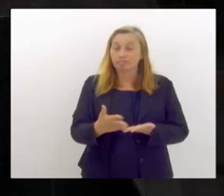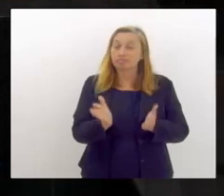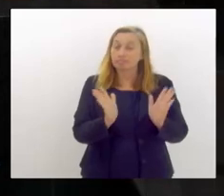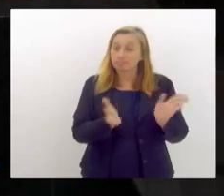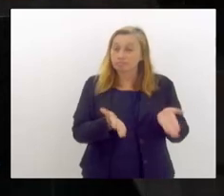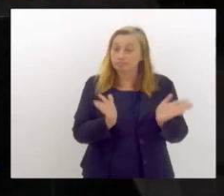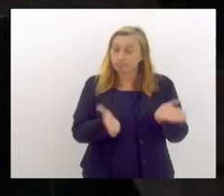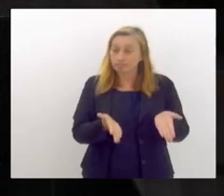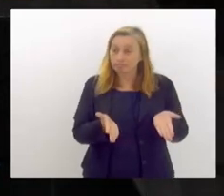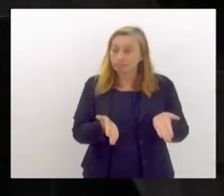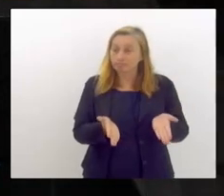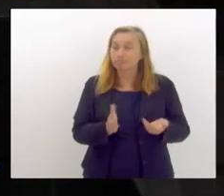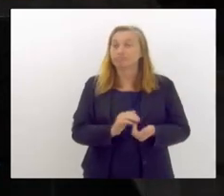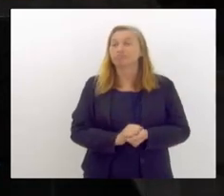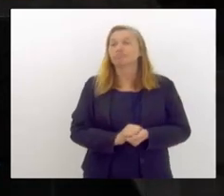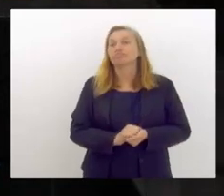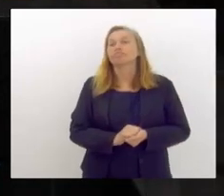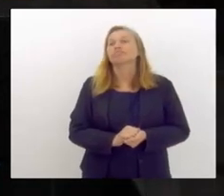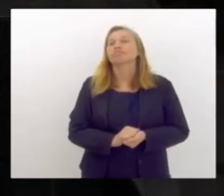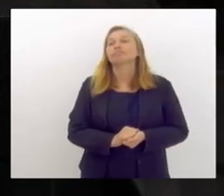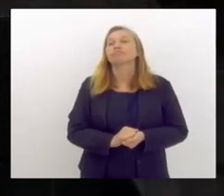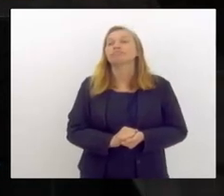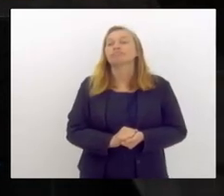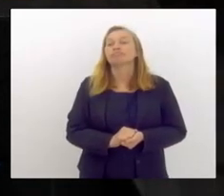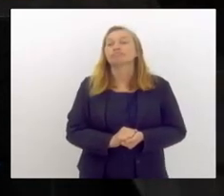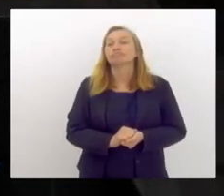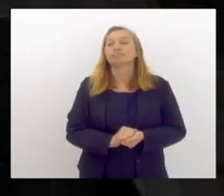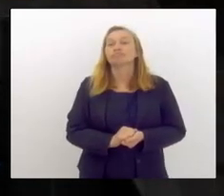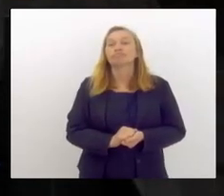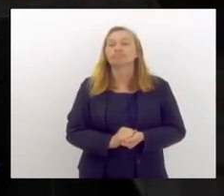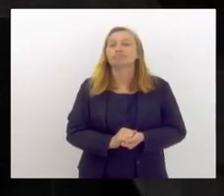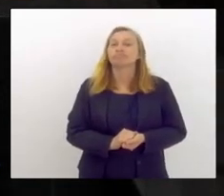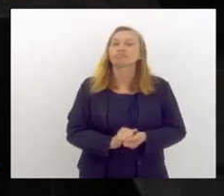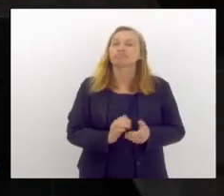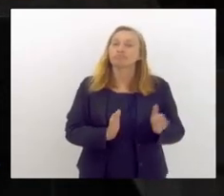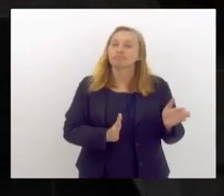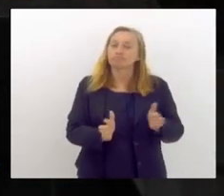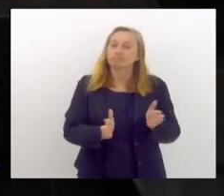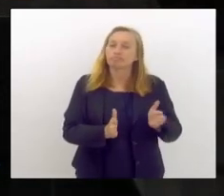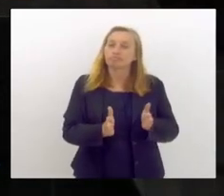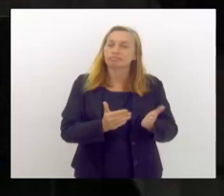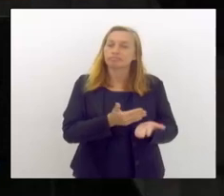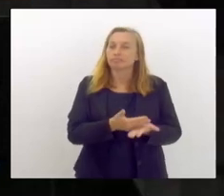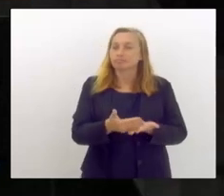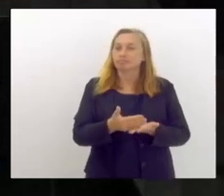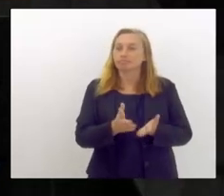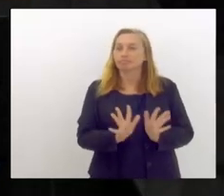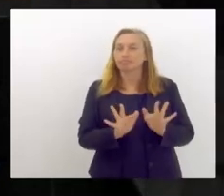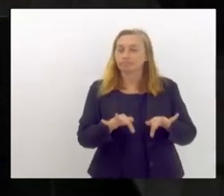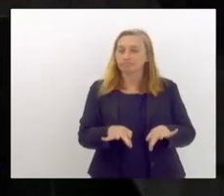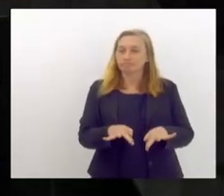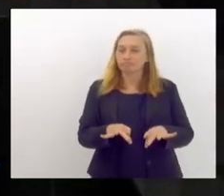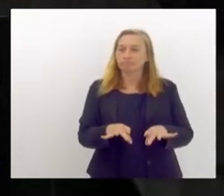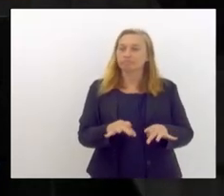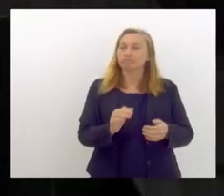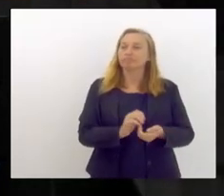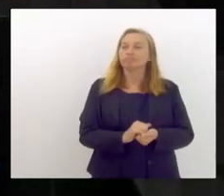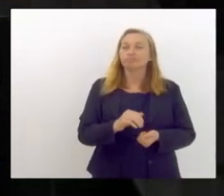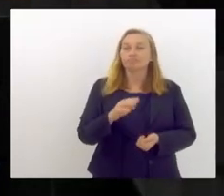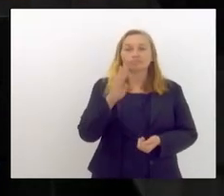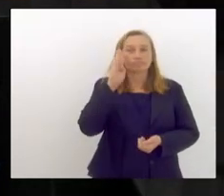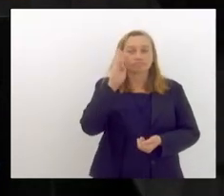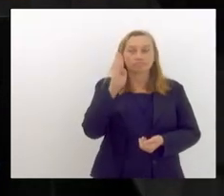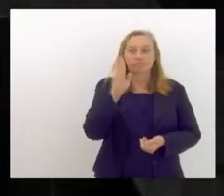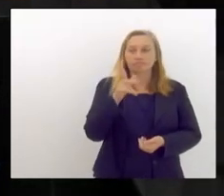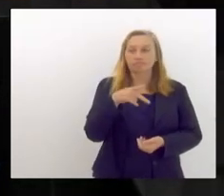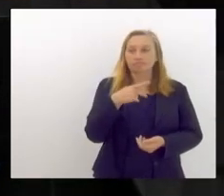agora e o expediente inicial e o expediente final tem como finalidade a gente